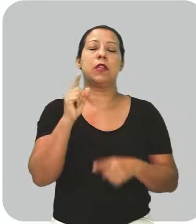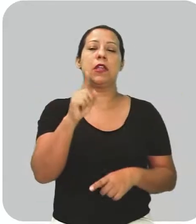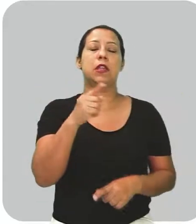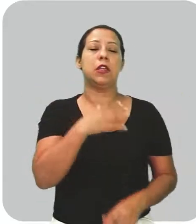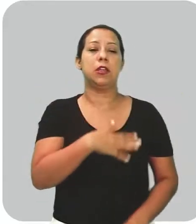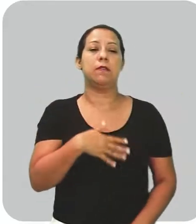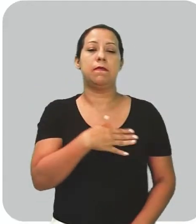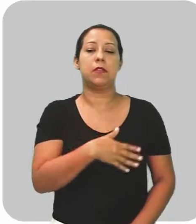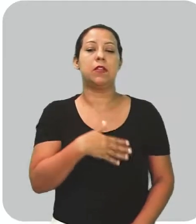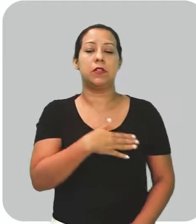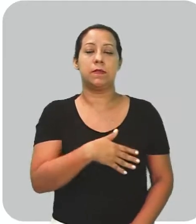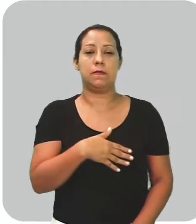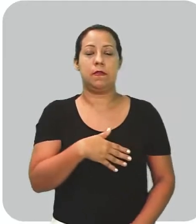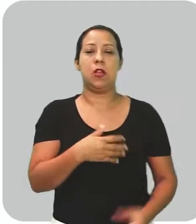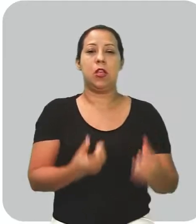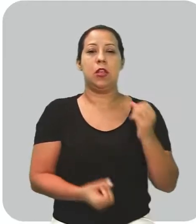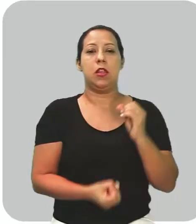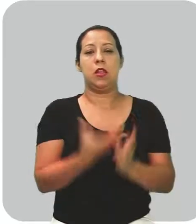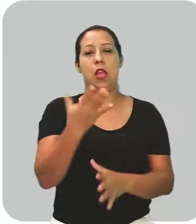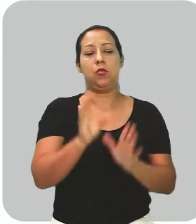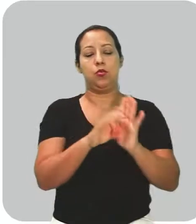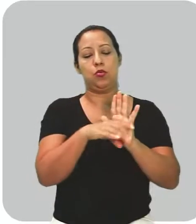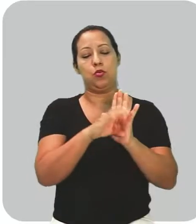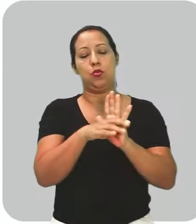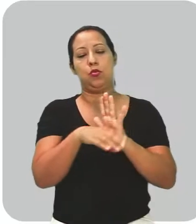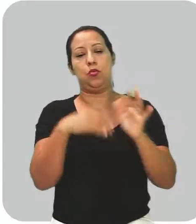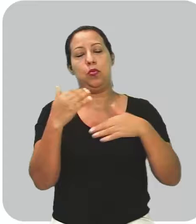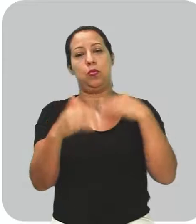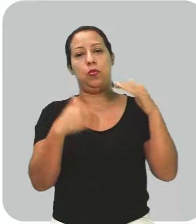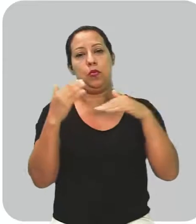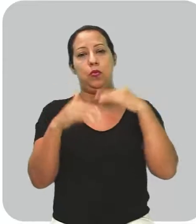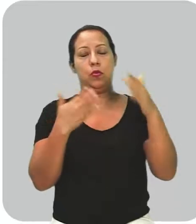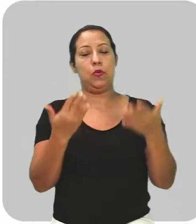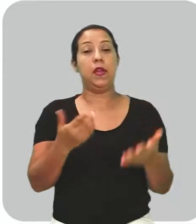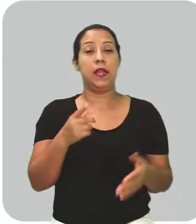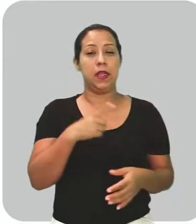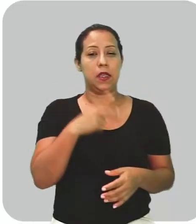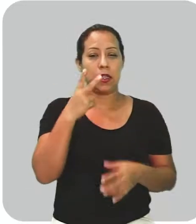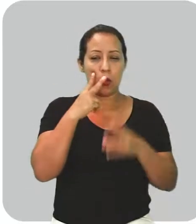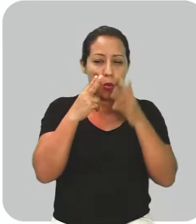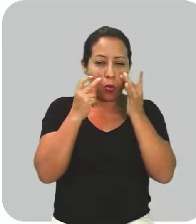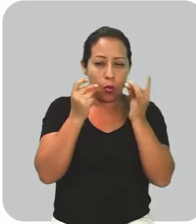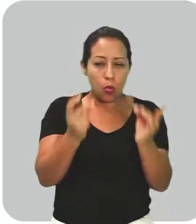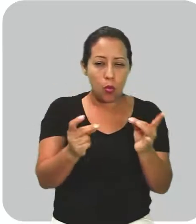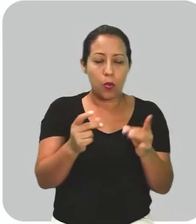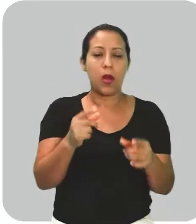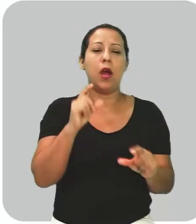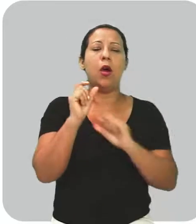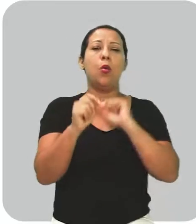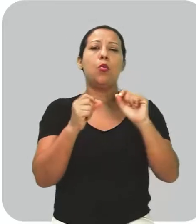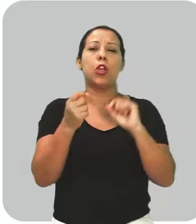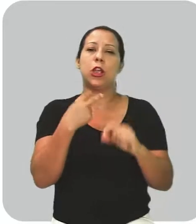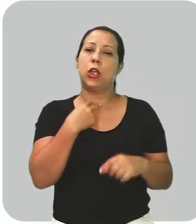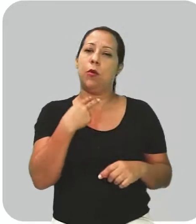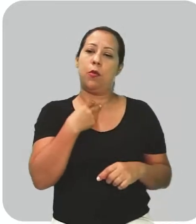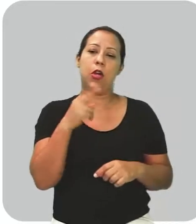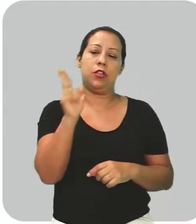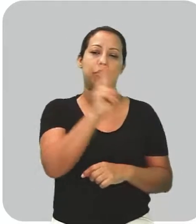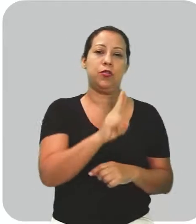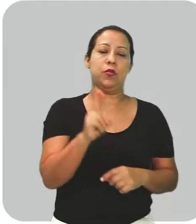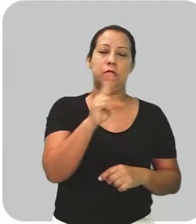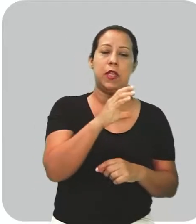vimos durante aí esta aula, casos proibidos de utilizar aí a crase, tá bom?